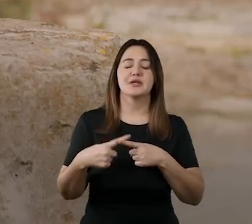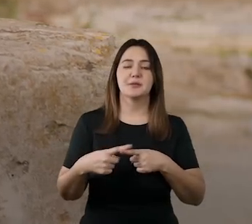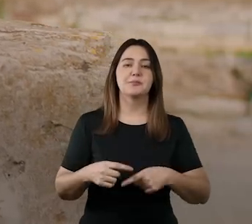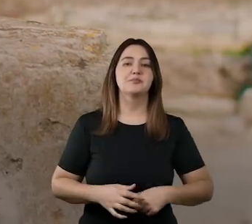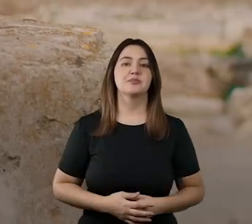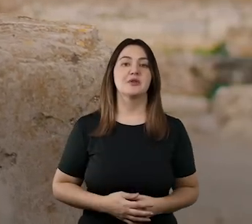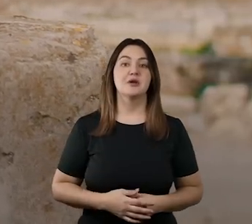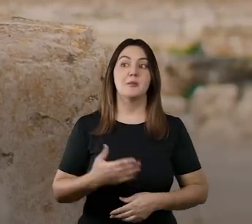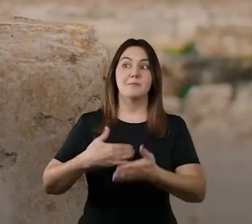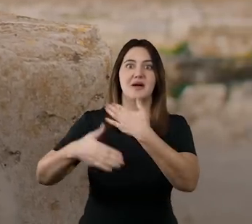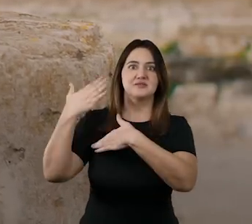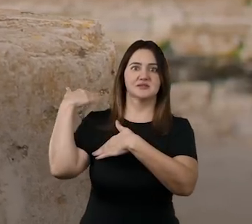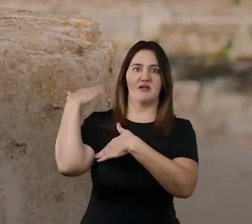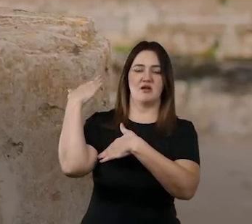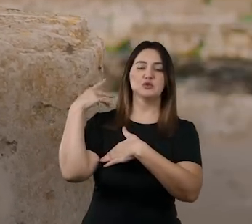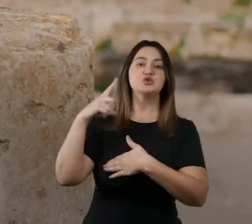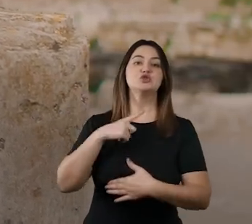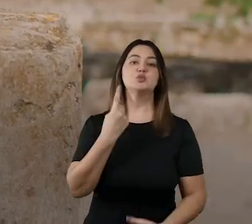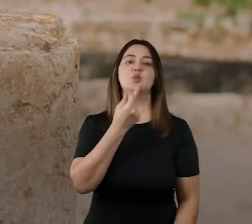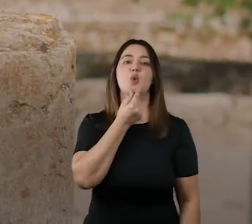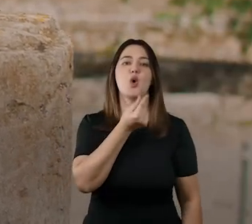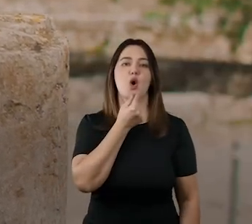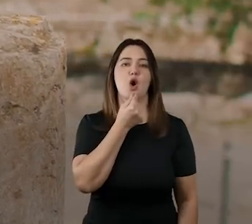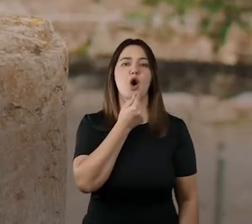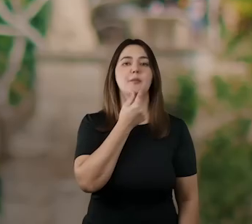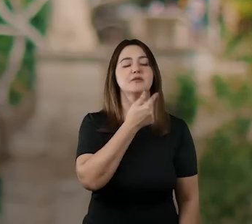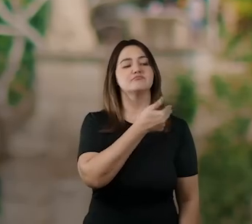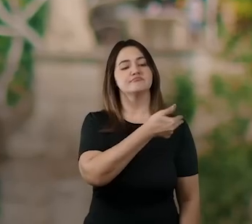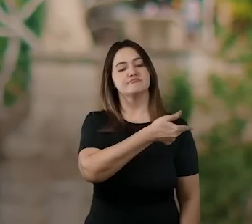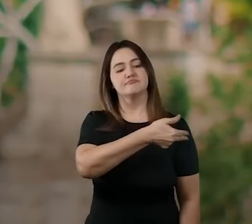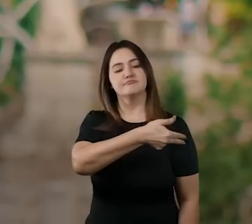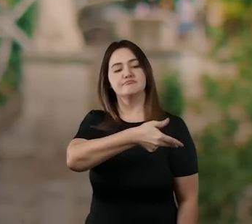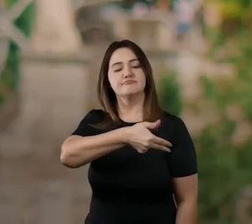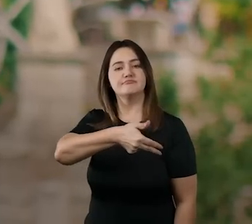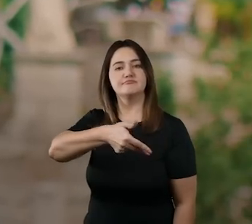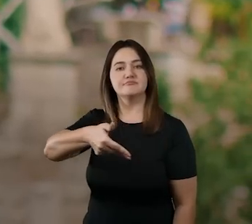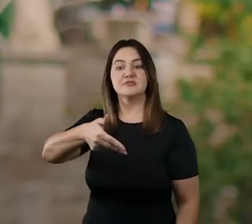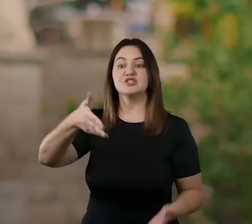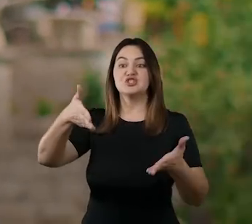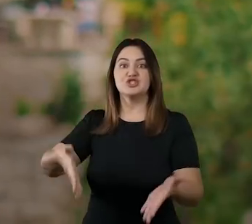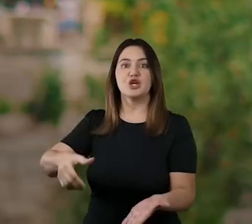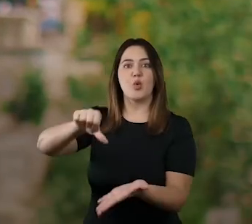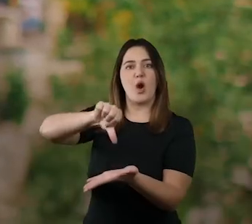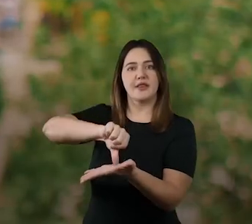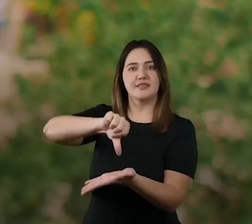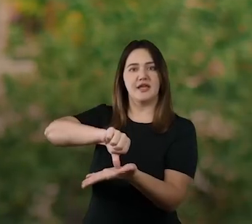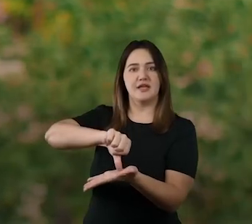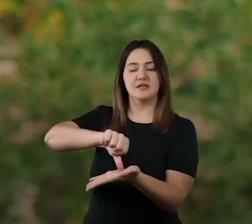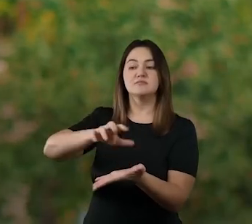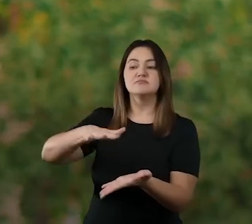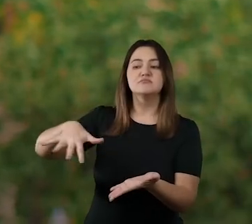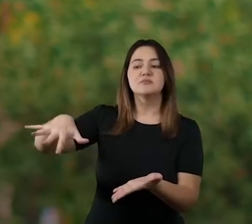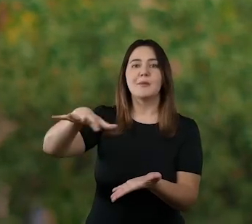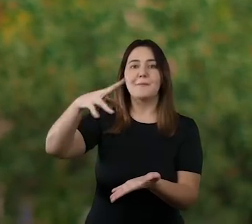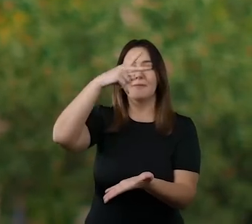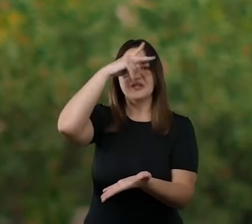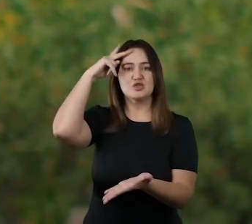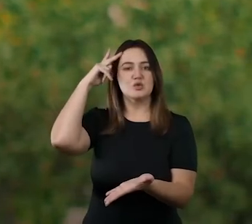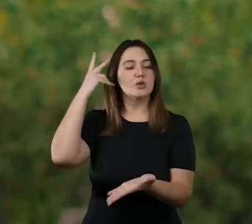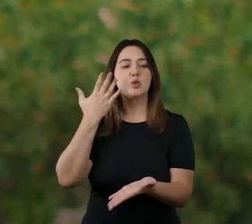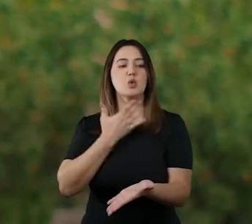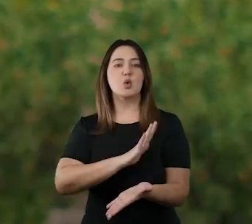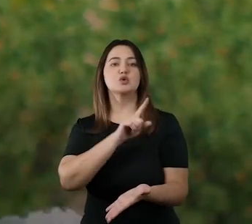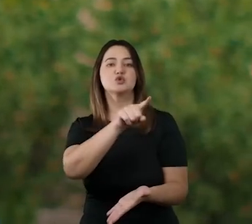de Paulo, um outro homem passou por aqui em Atenas e foi condenado pela aristocracia ateniense a